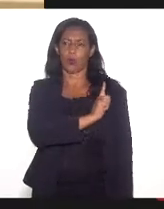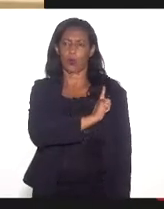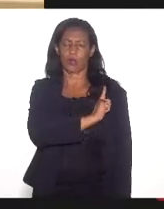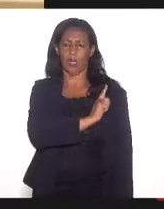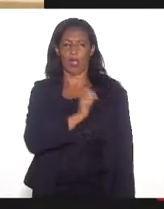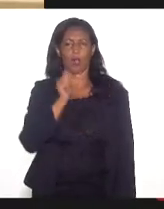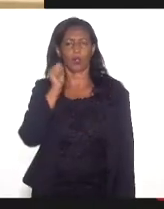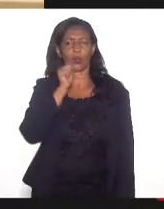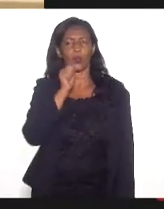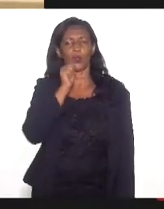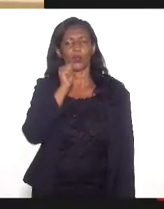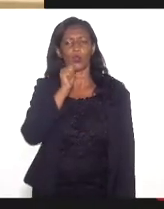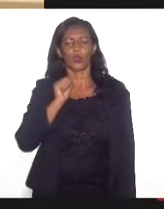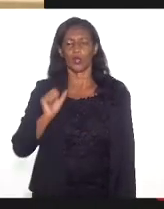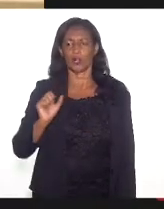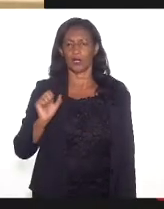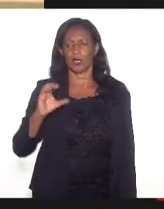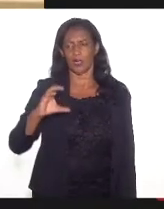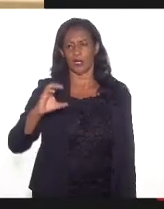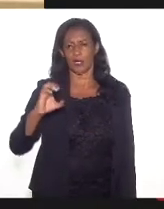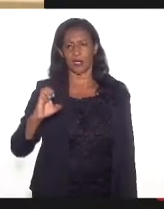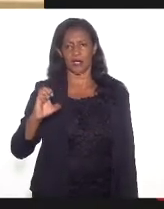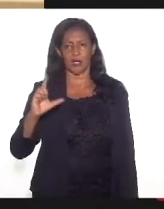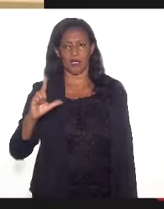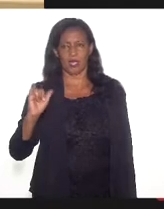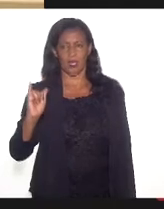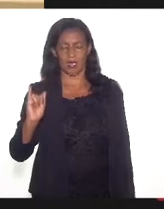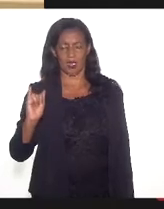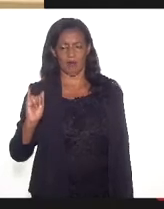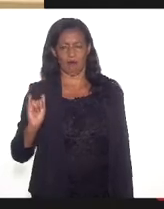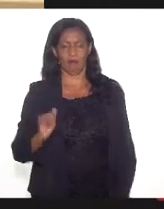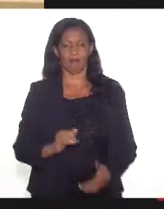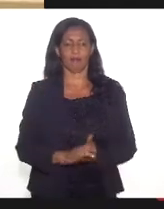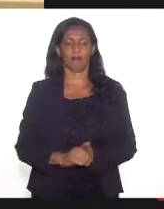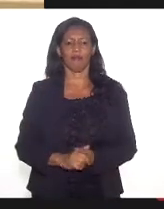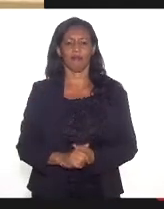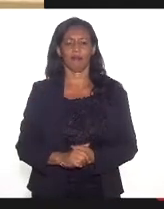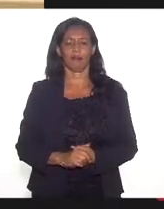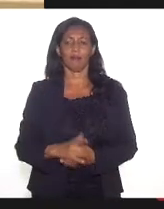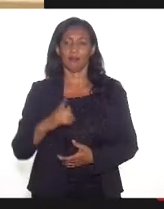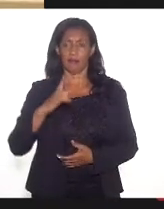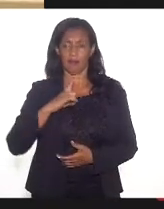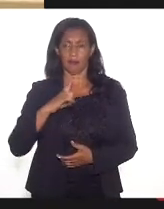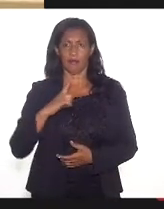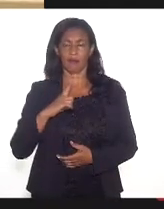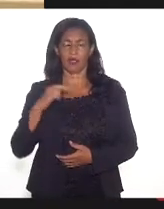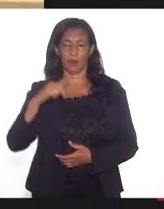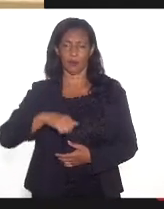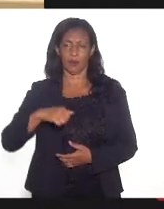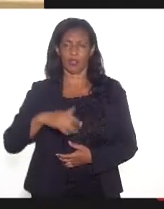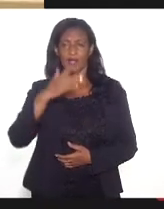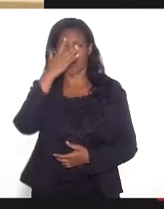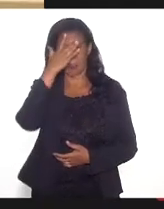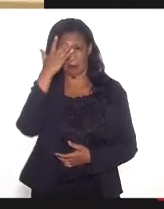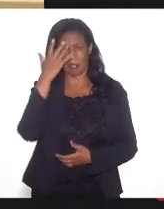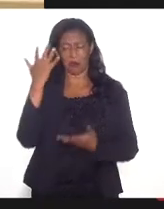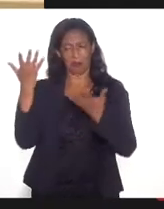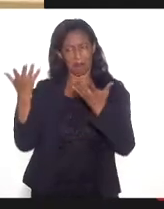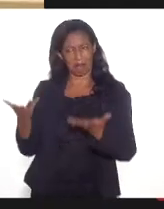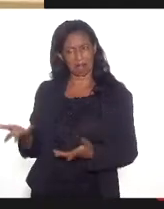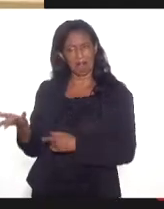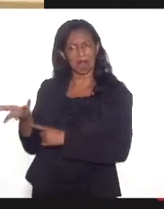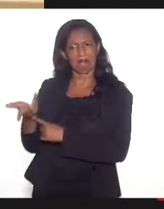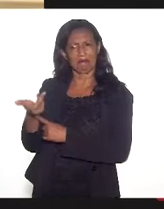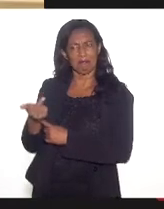a senhora Celie Gomes. Além disso, temos aqui pessoas, figuras ilustres no debate